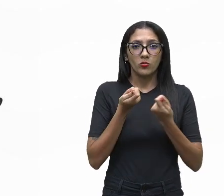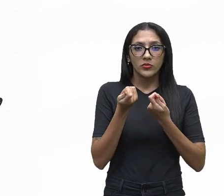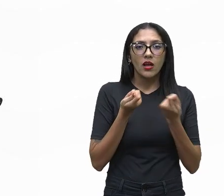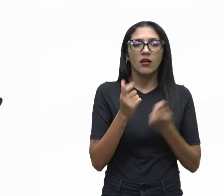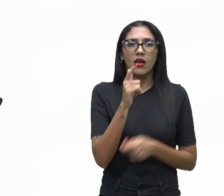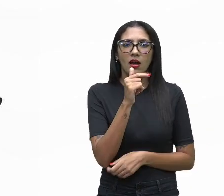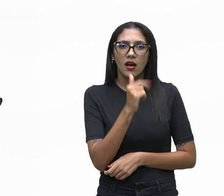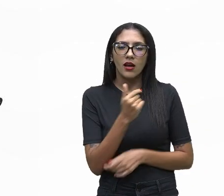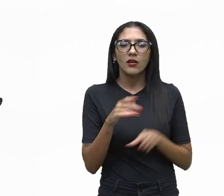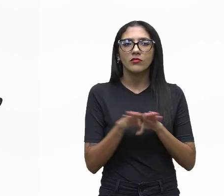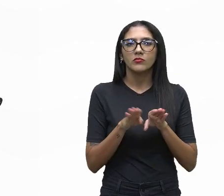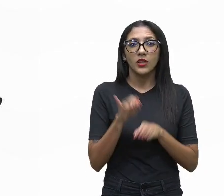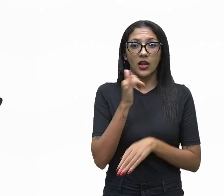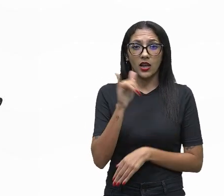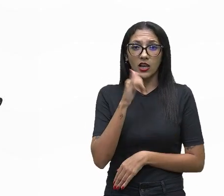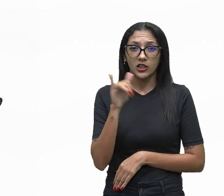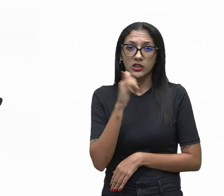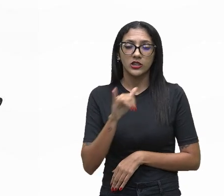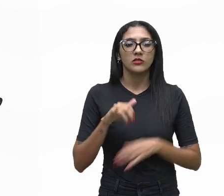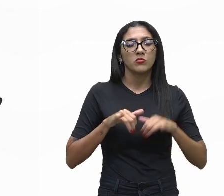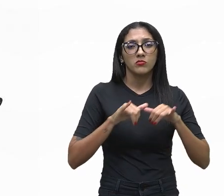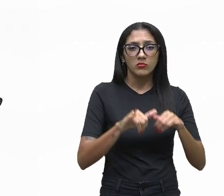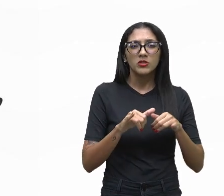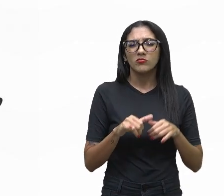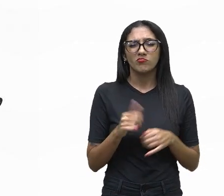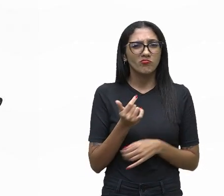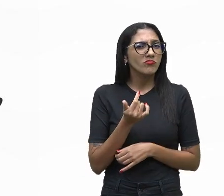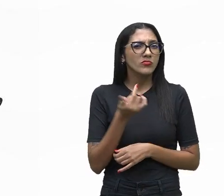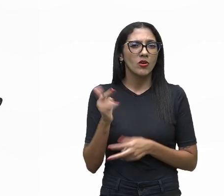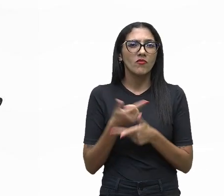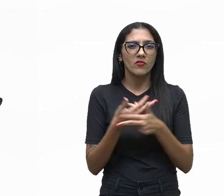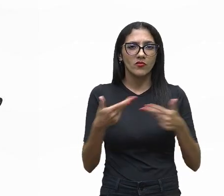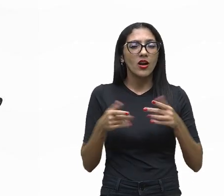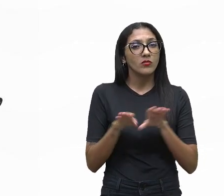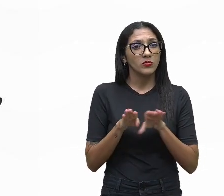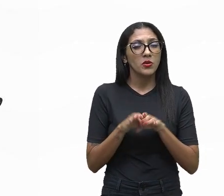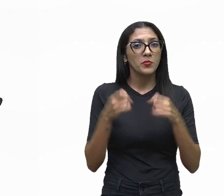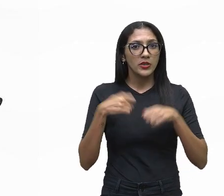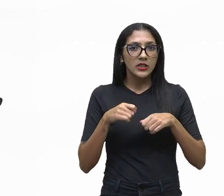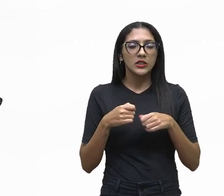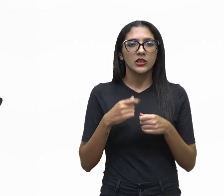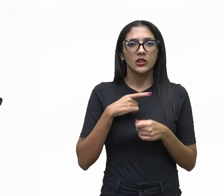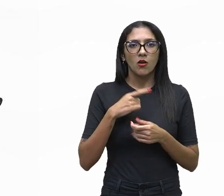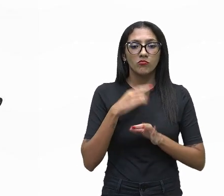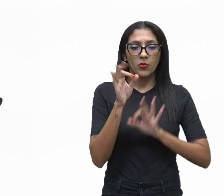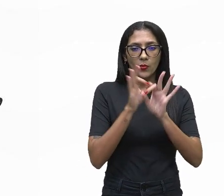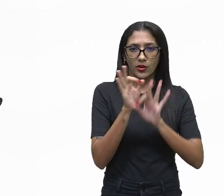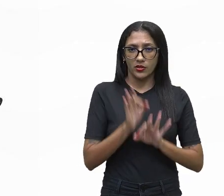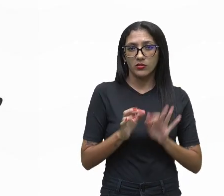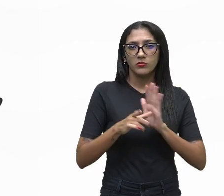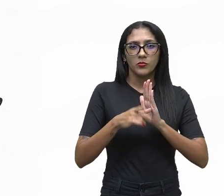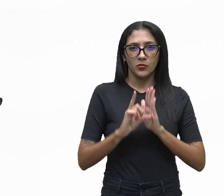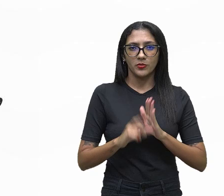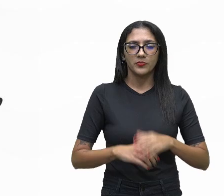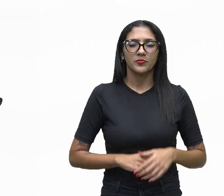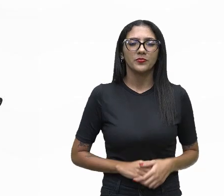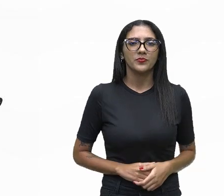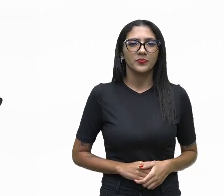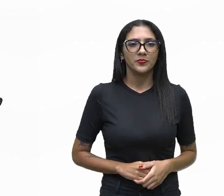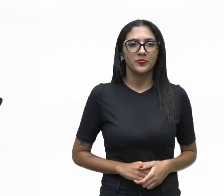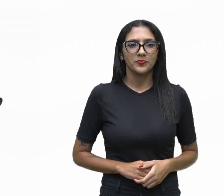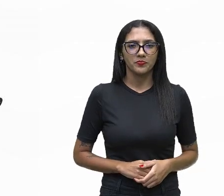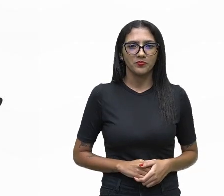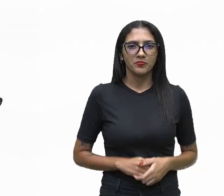energia, alimentação e em outras coisas também, tendo o seu planejamento. No entanto,